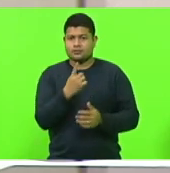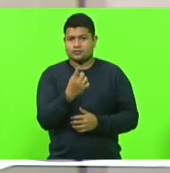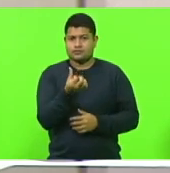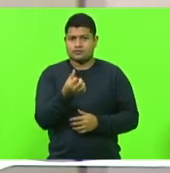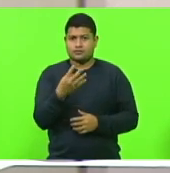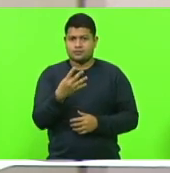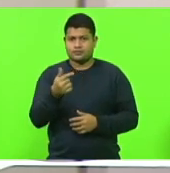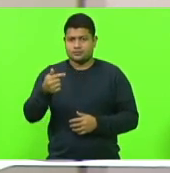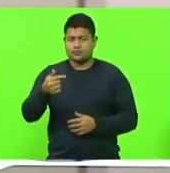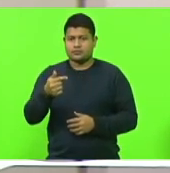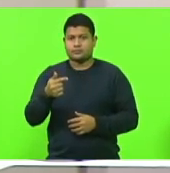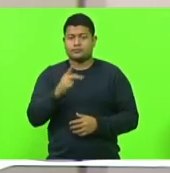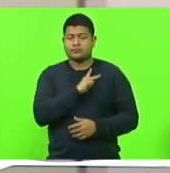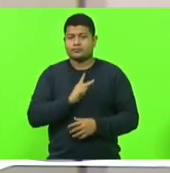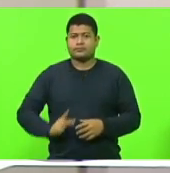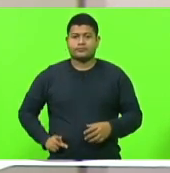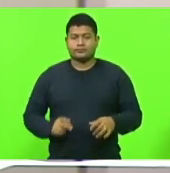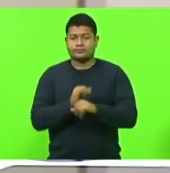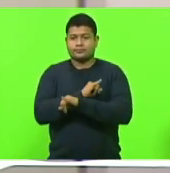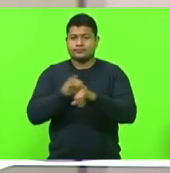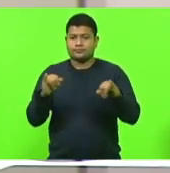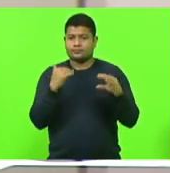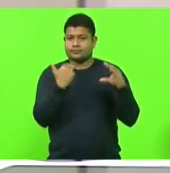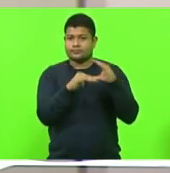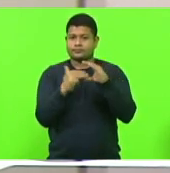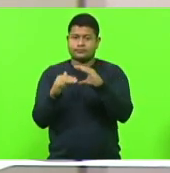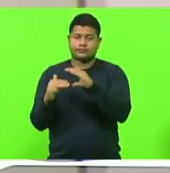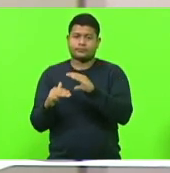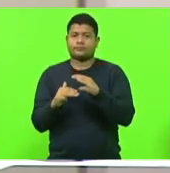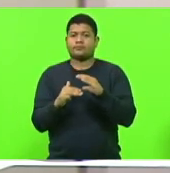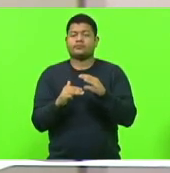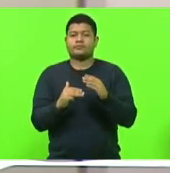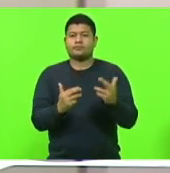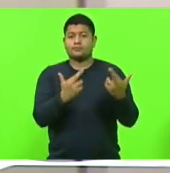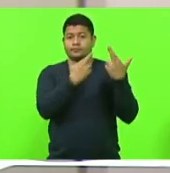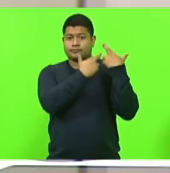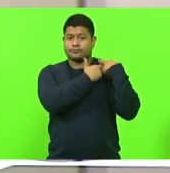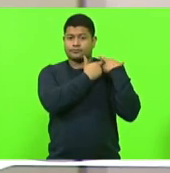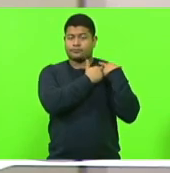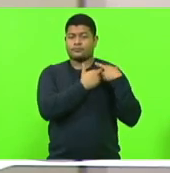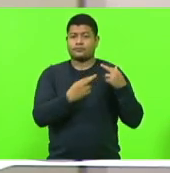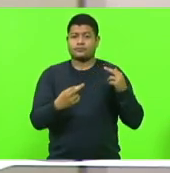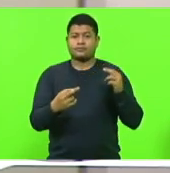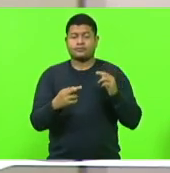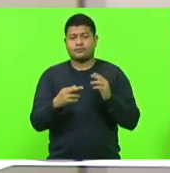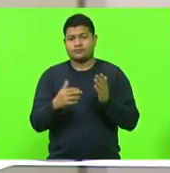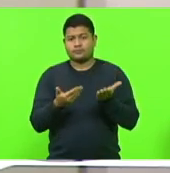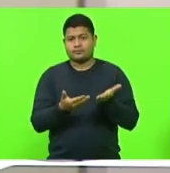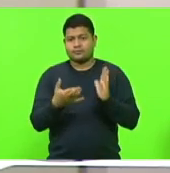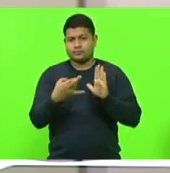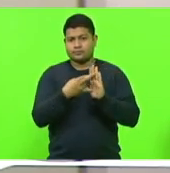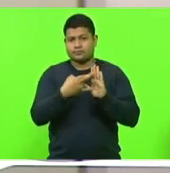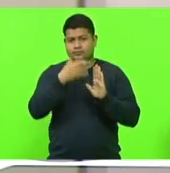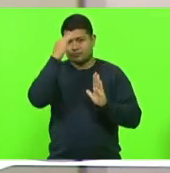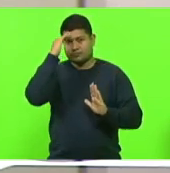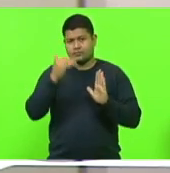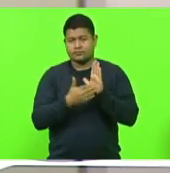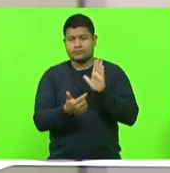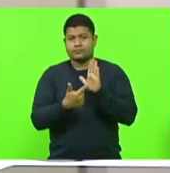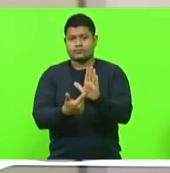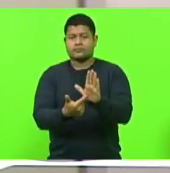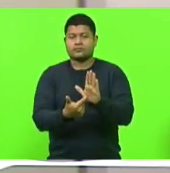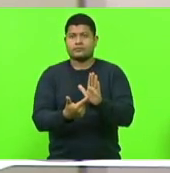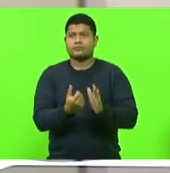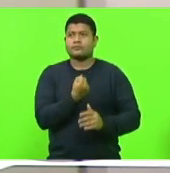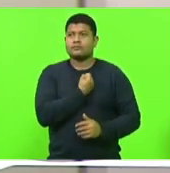1647, esta presidência comunica e encaminhará aos destinatários, conforme determina o regimento interno, as seguintes